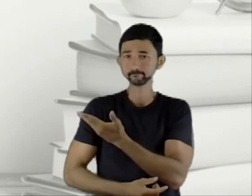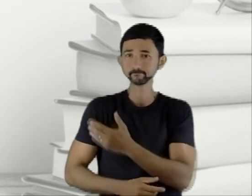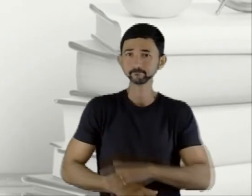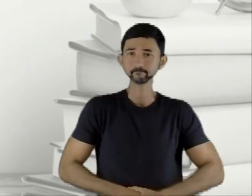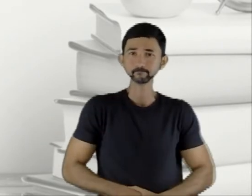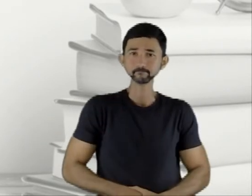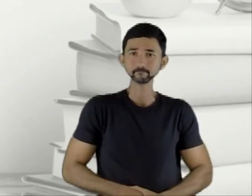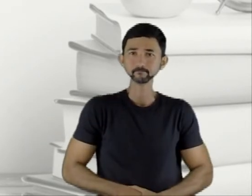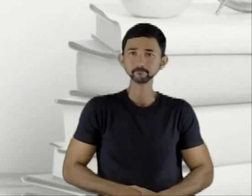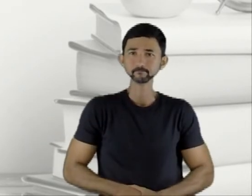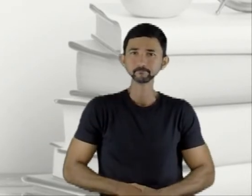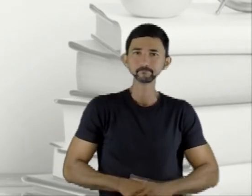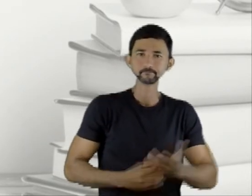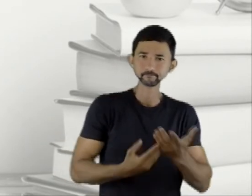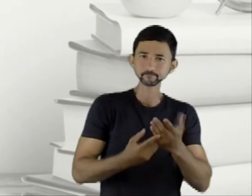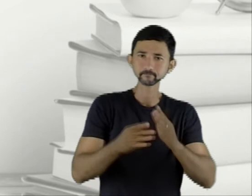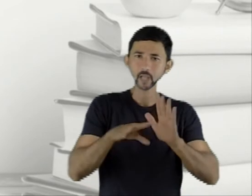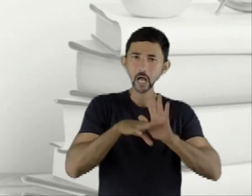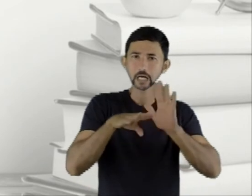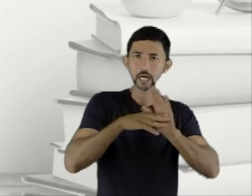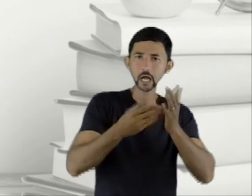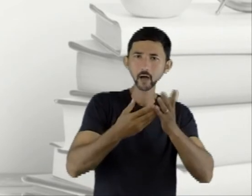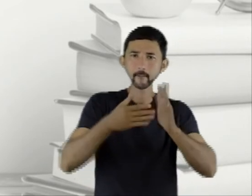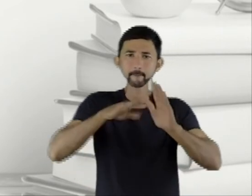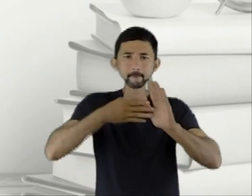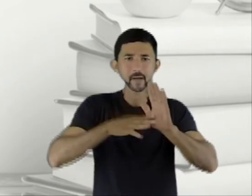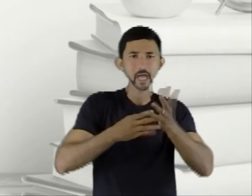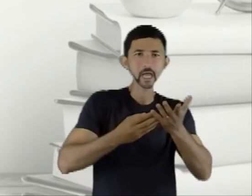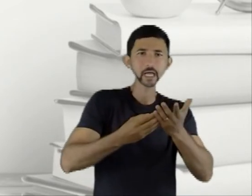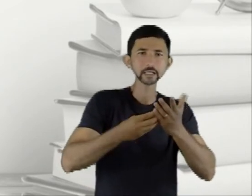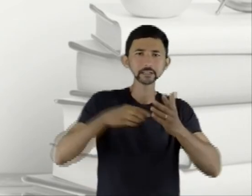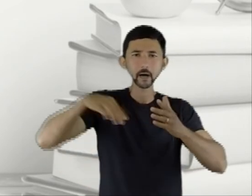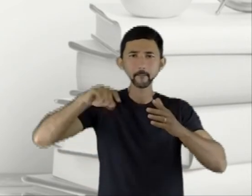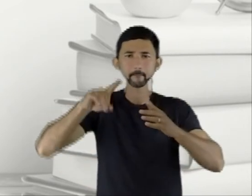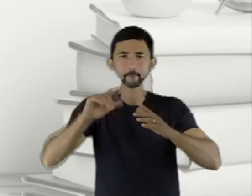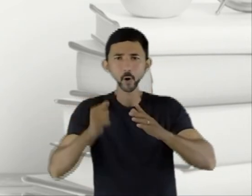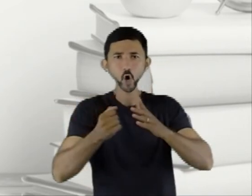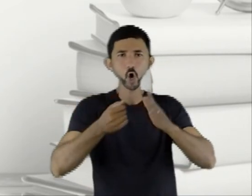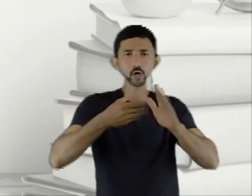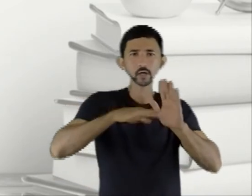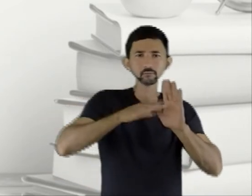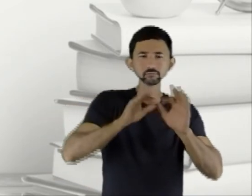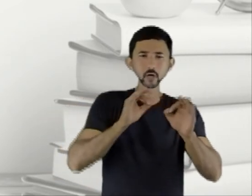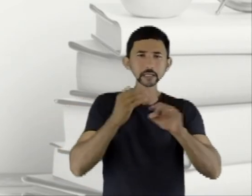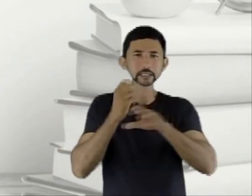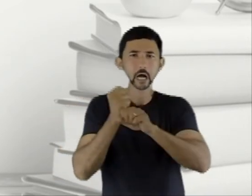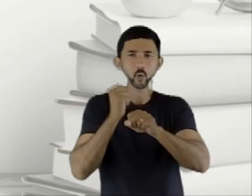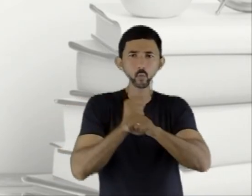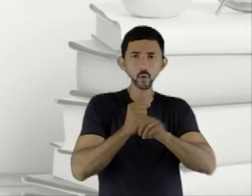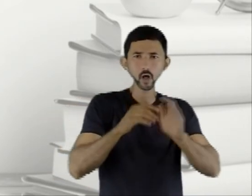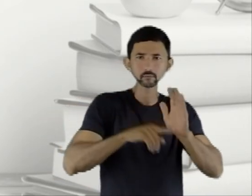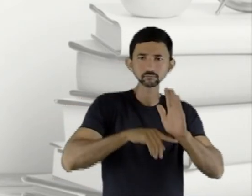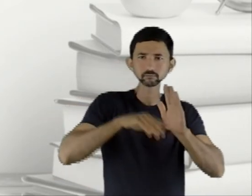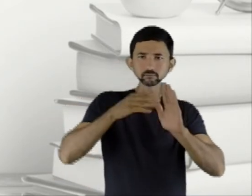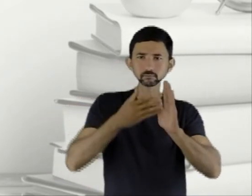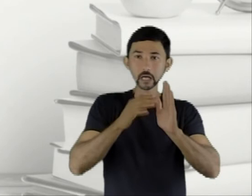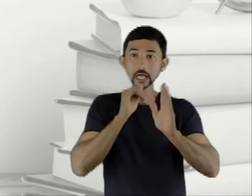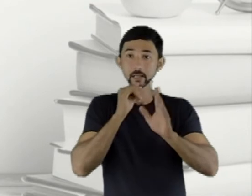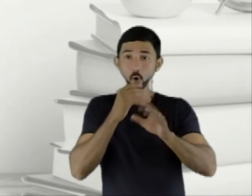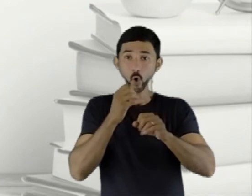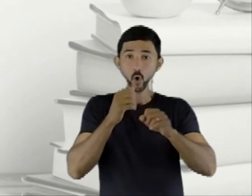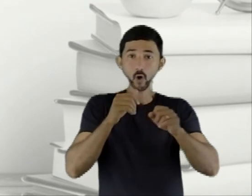Média, moda e mediana. Olha só, os dados em ordem crescente,